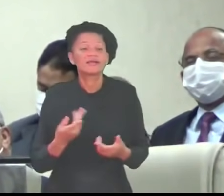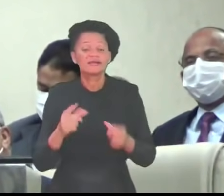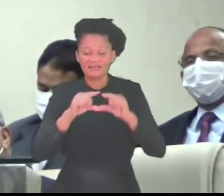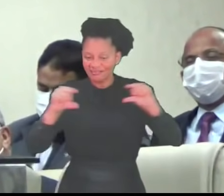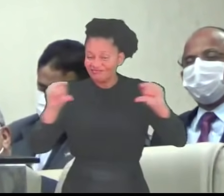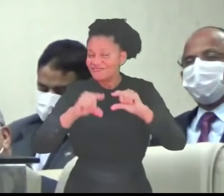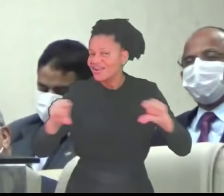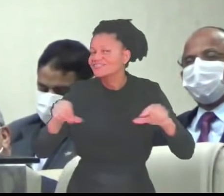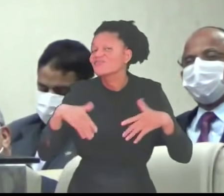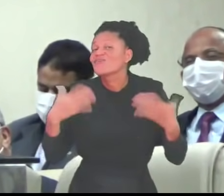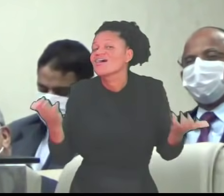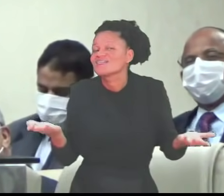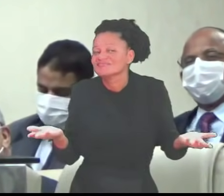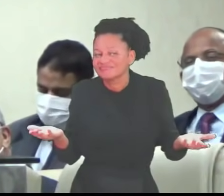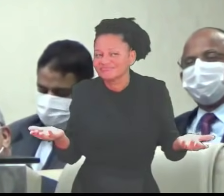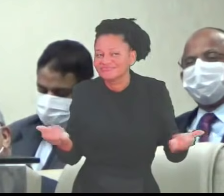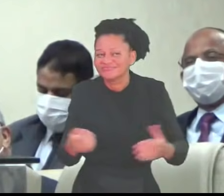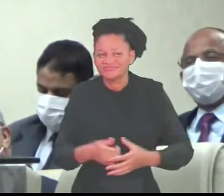Ah, glória a